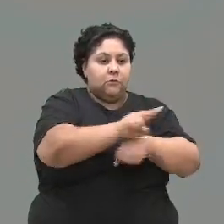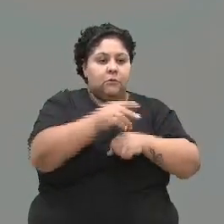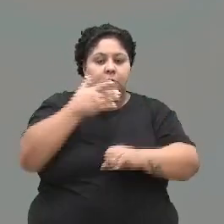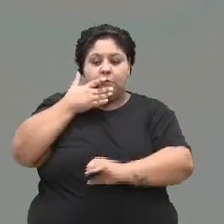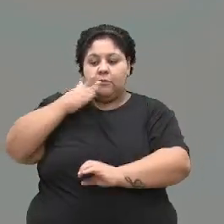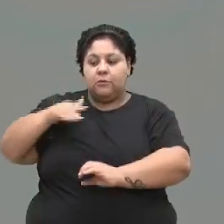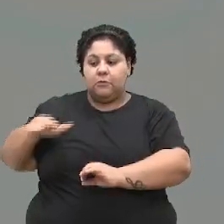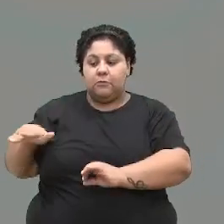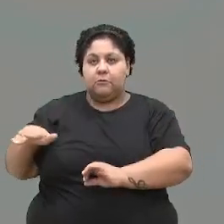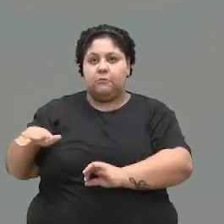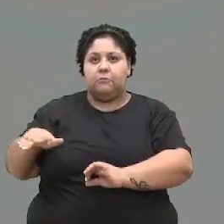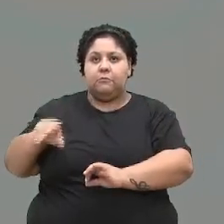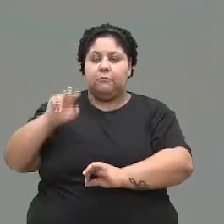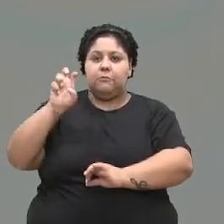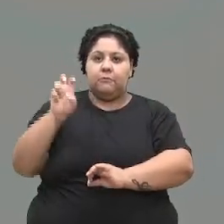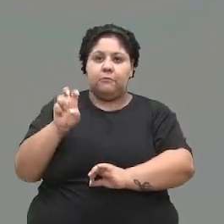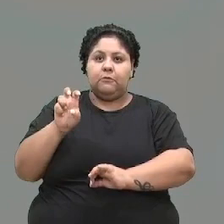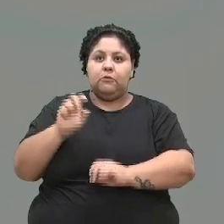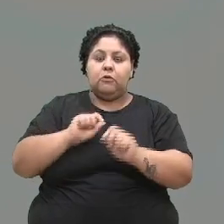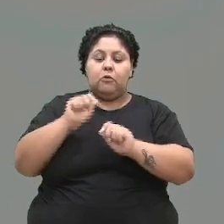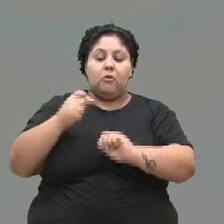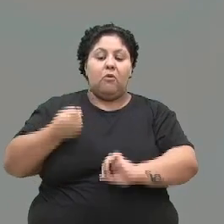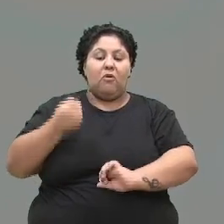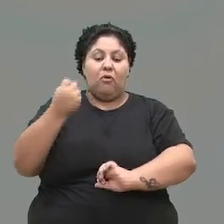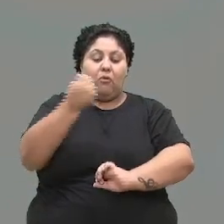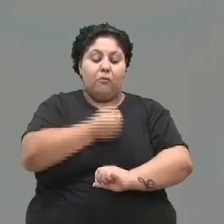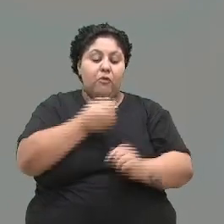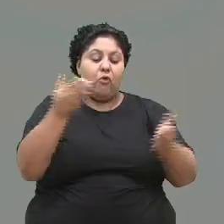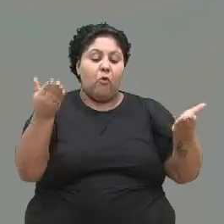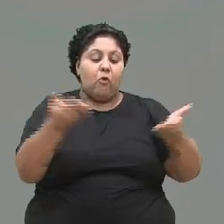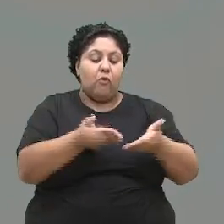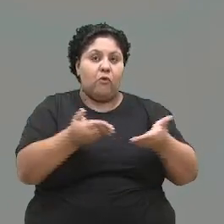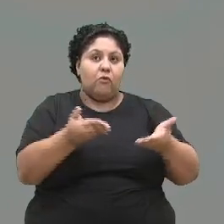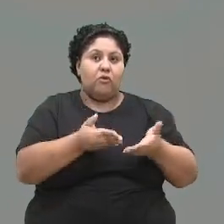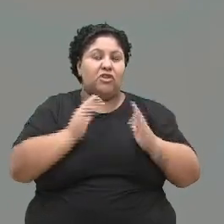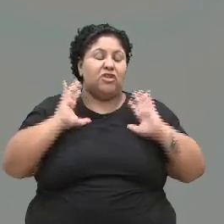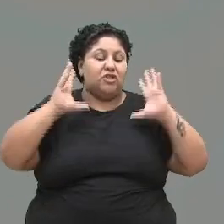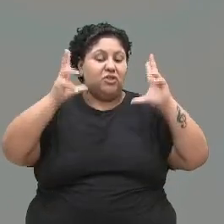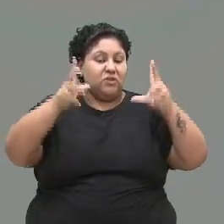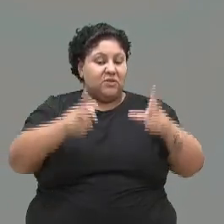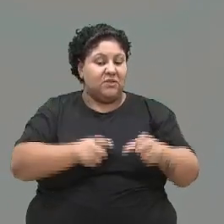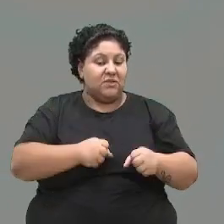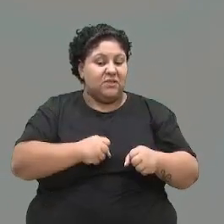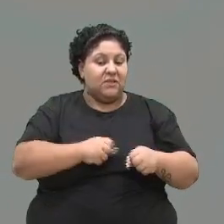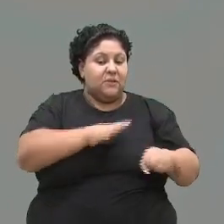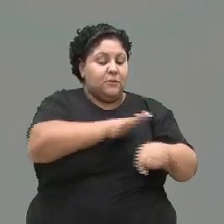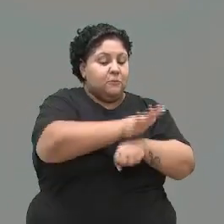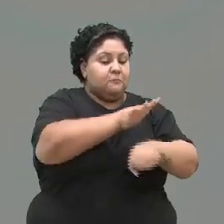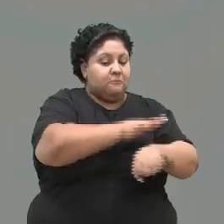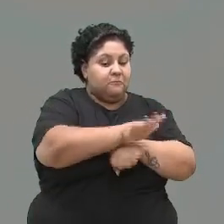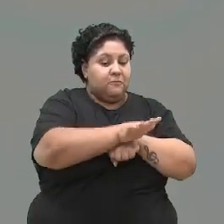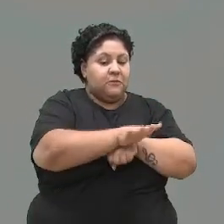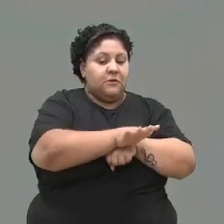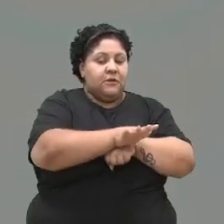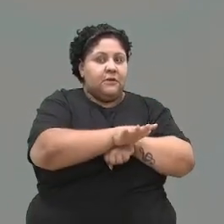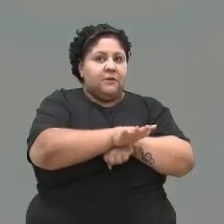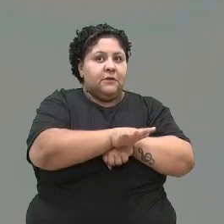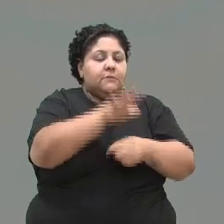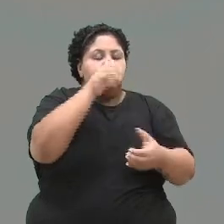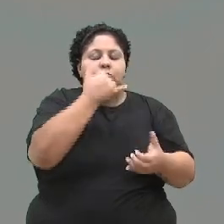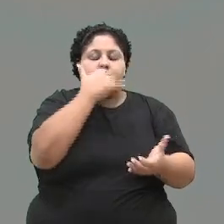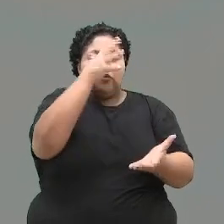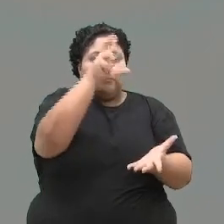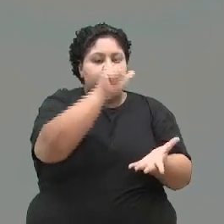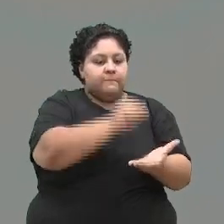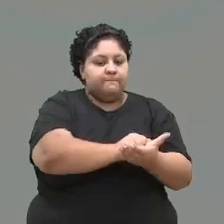infantil? 5. Qual o número atual total de matrículas da rede municipal de ensino na etapa de